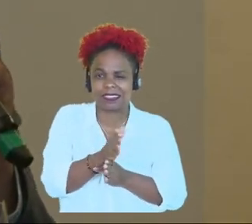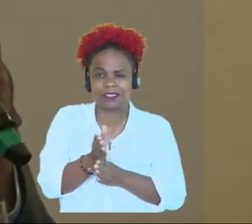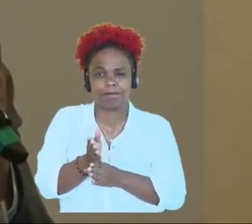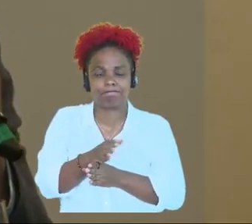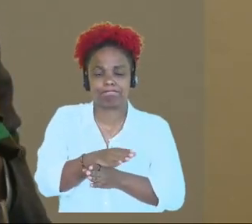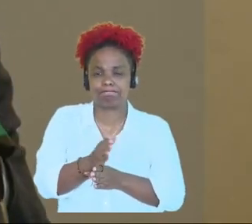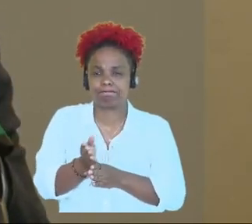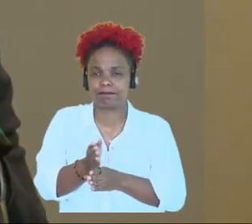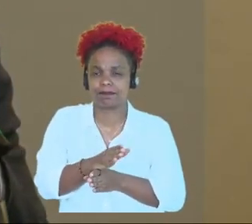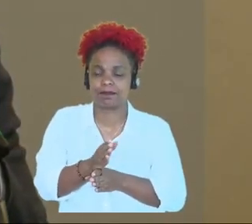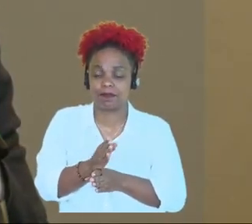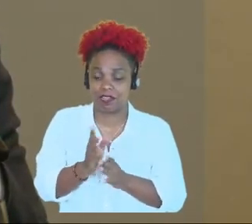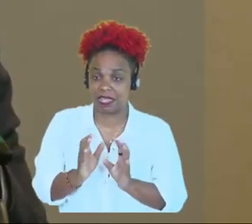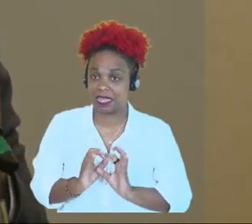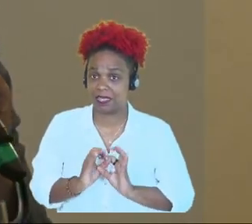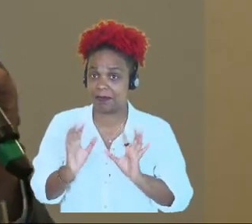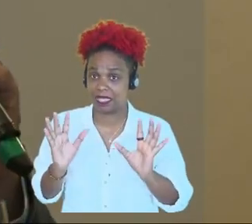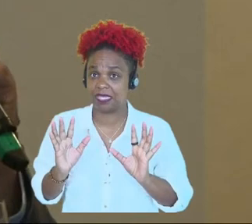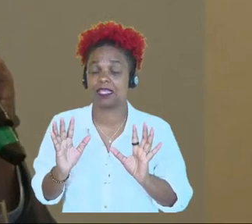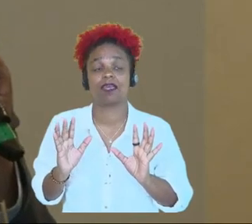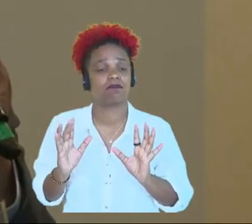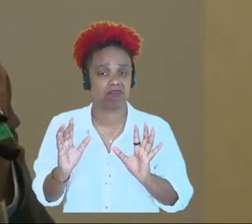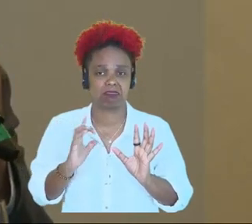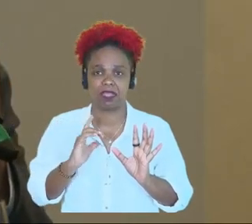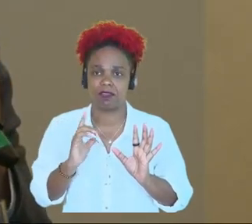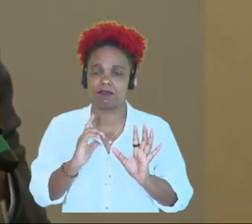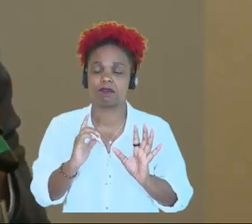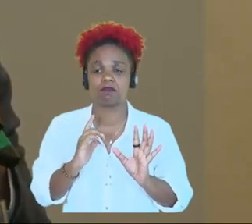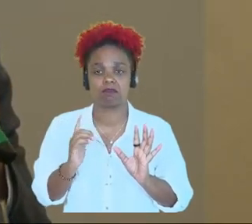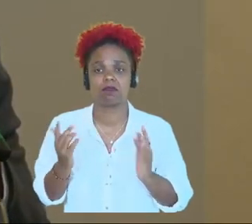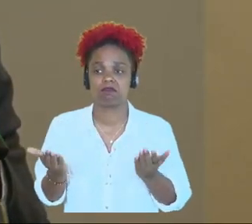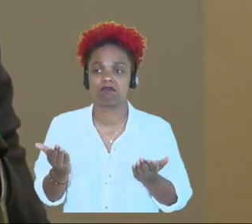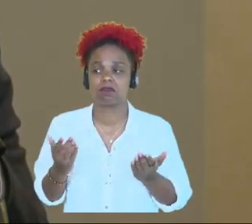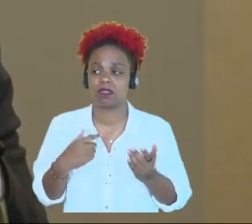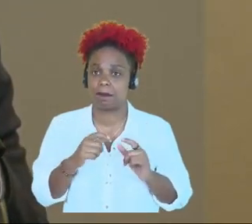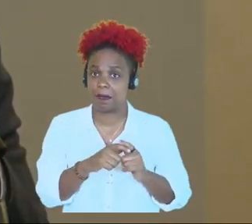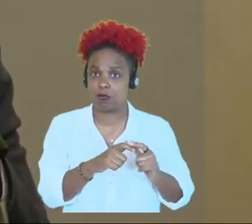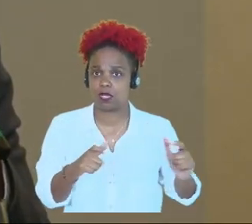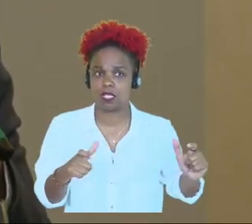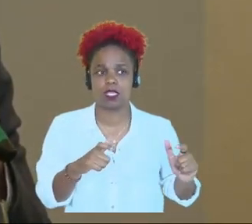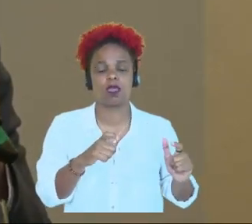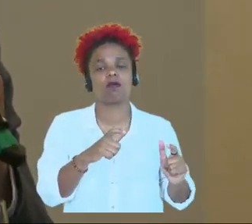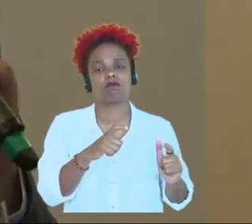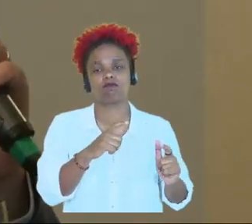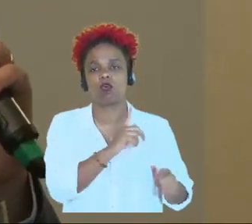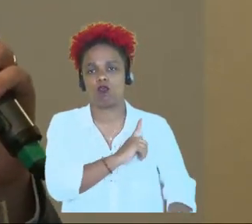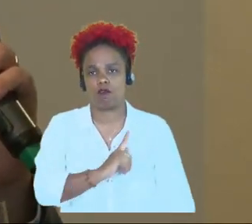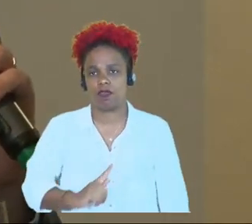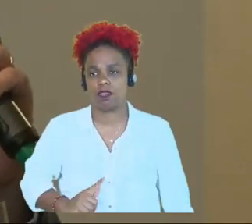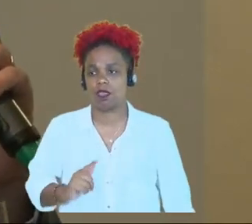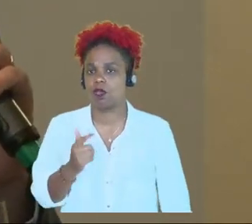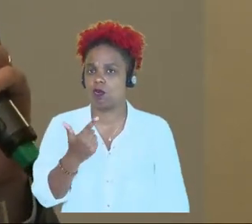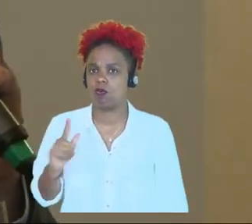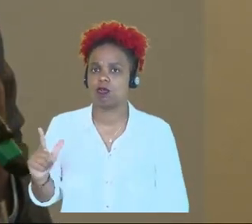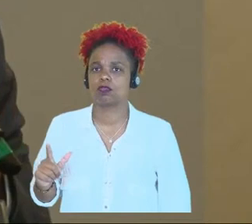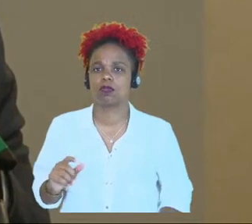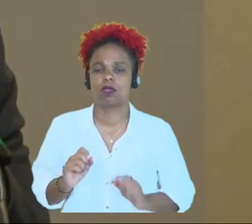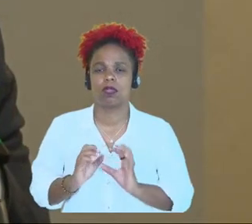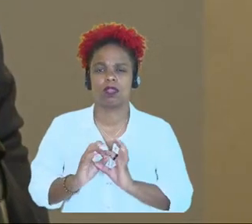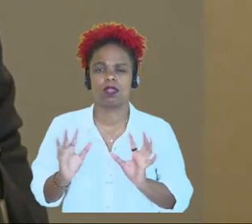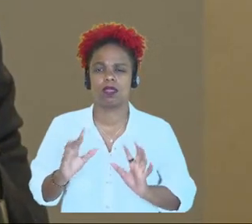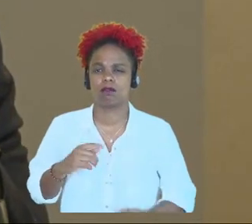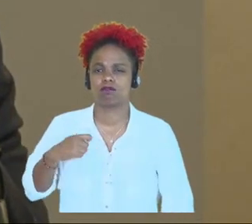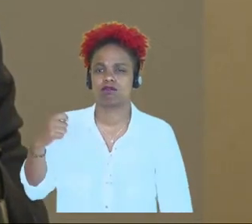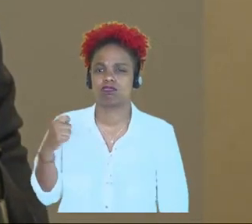entre o que a gente chama de uma democracia iliberal ou majoritarista e aquilo que a gente chama de tirania da